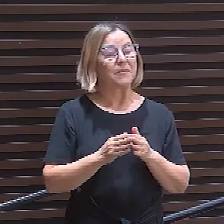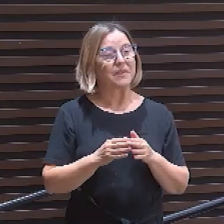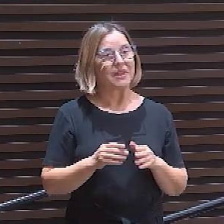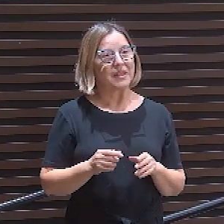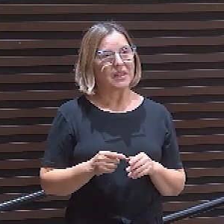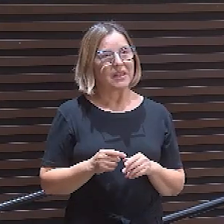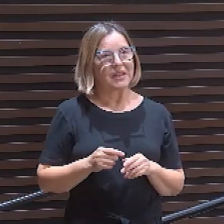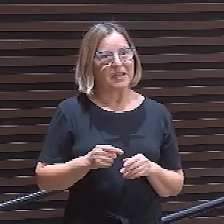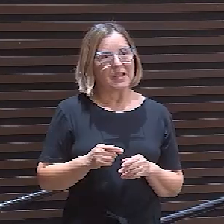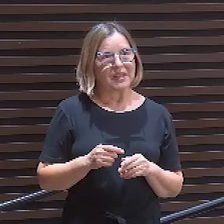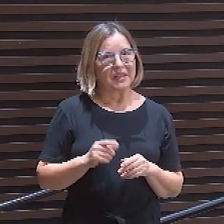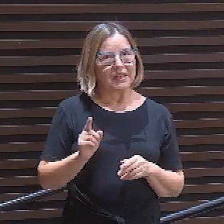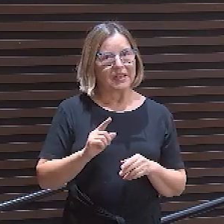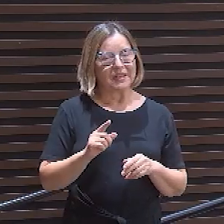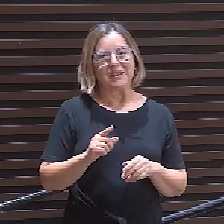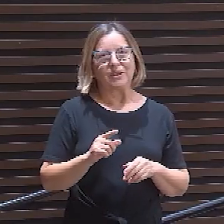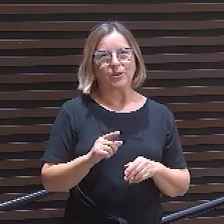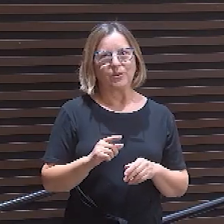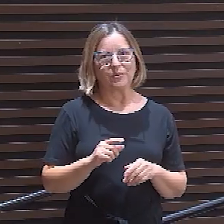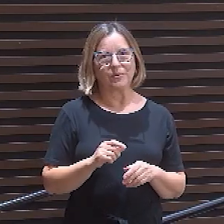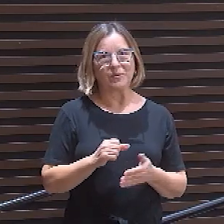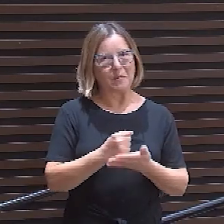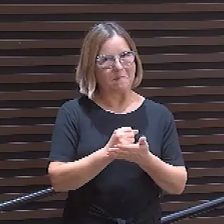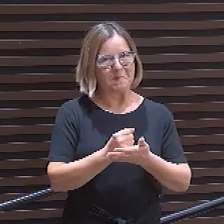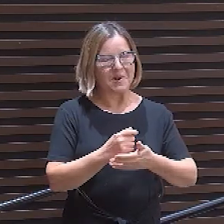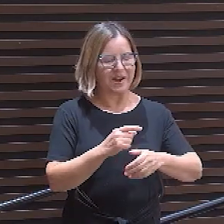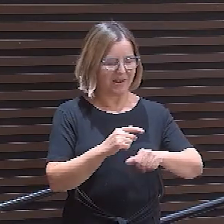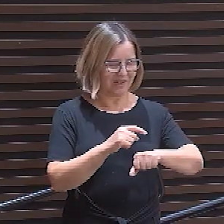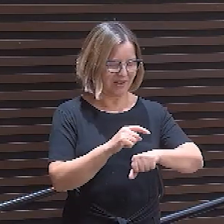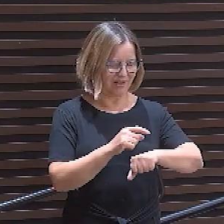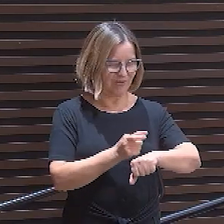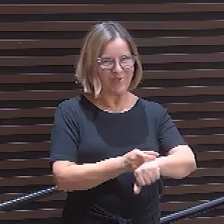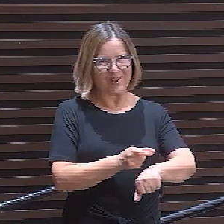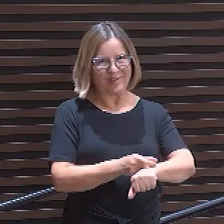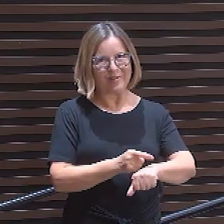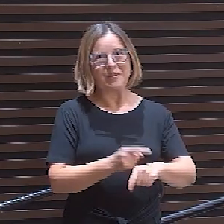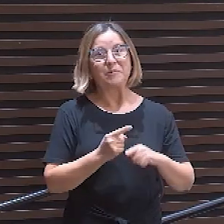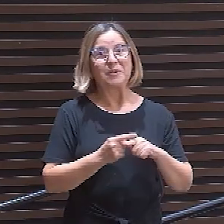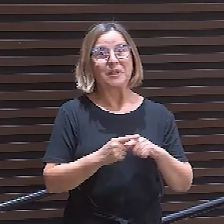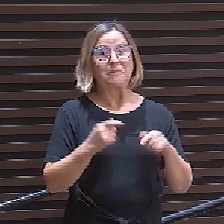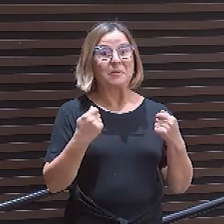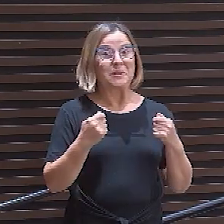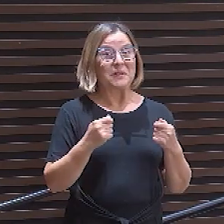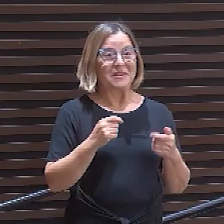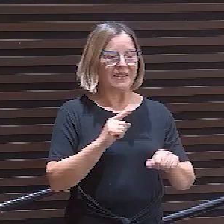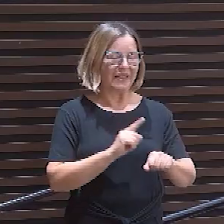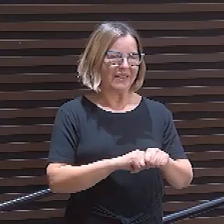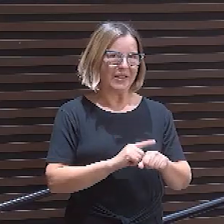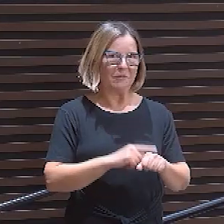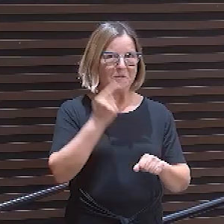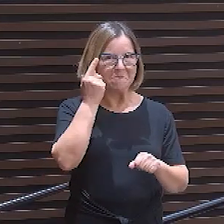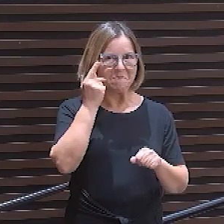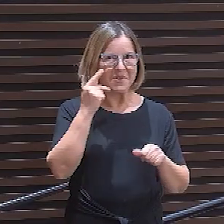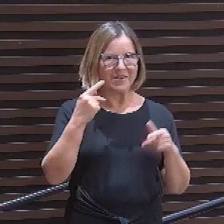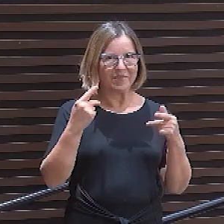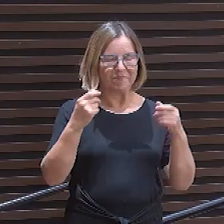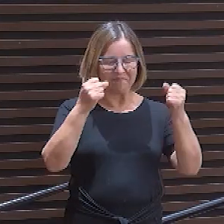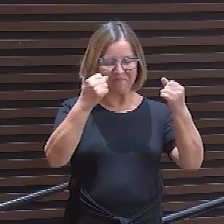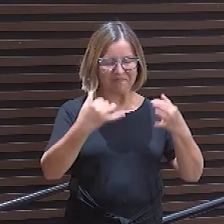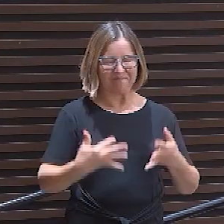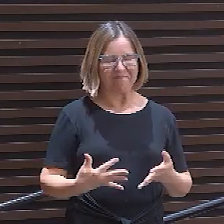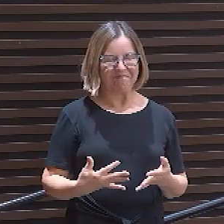Hoje nós vamos andar num dos personagens bíblicos